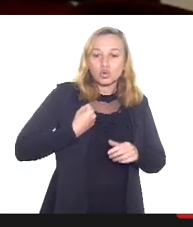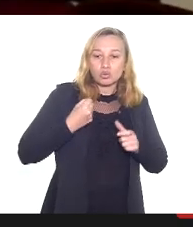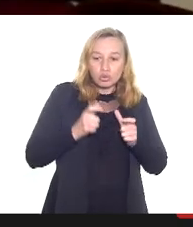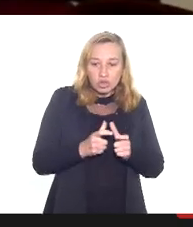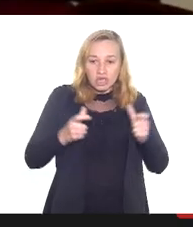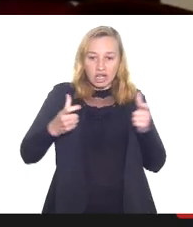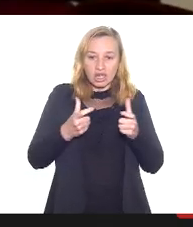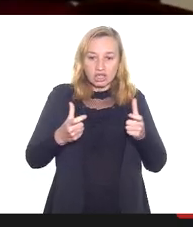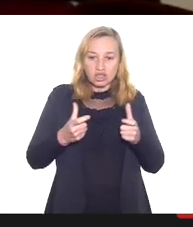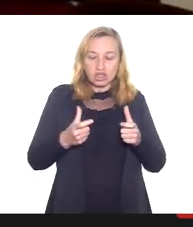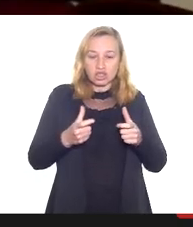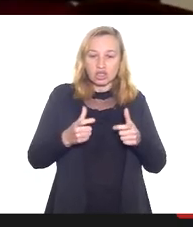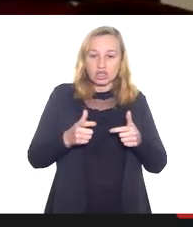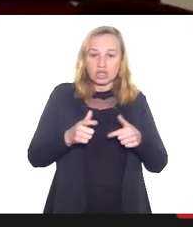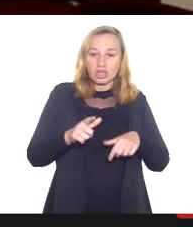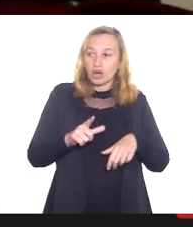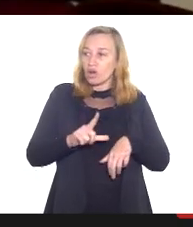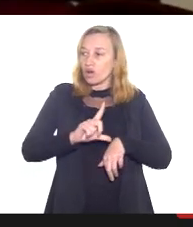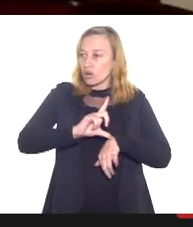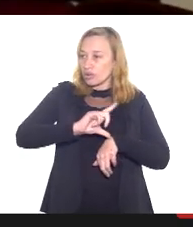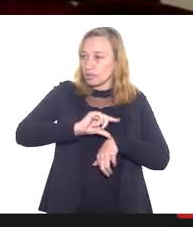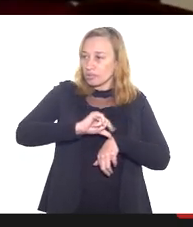horária, né, nesses debates.